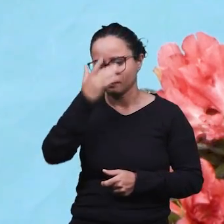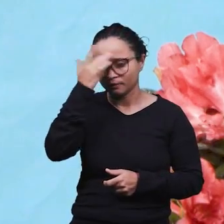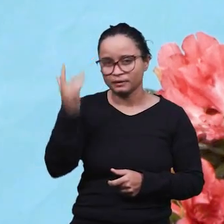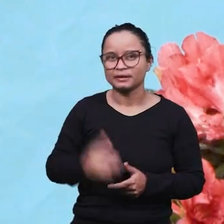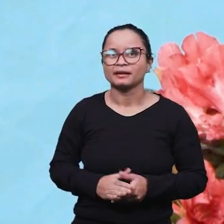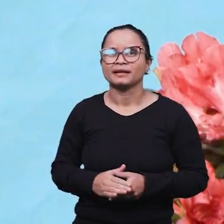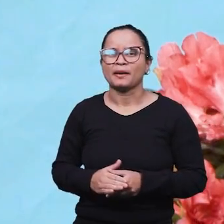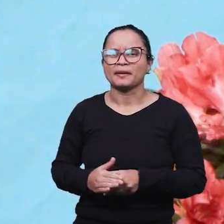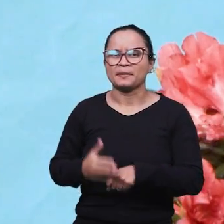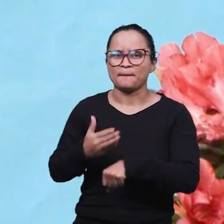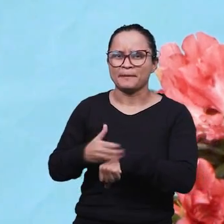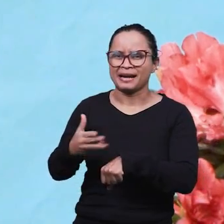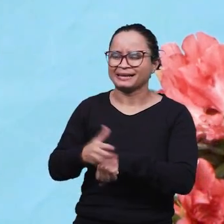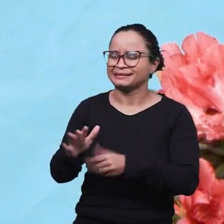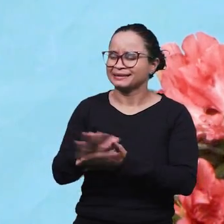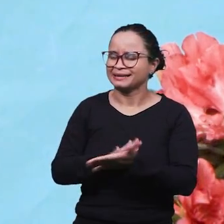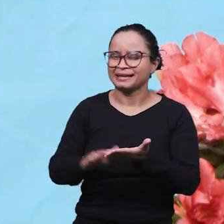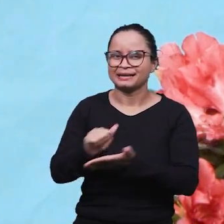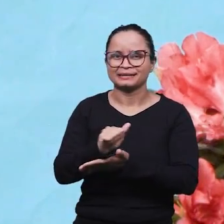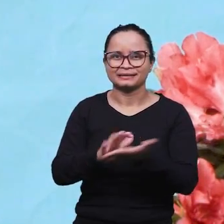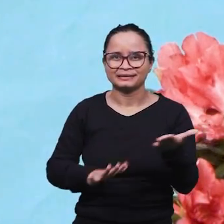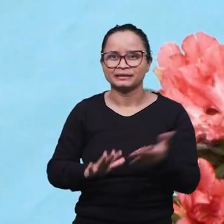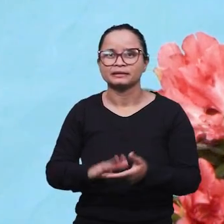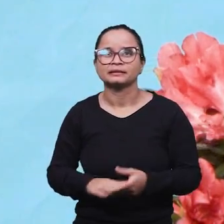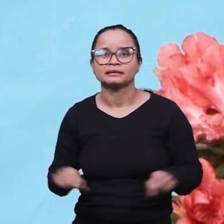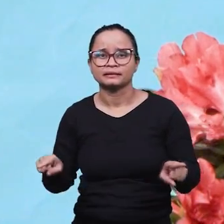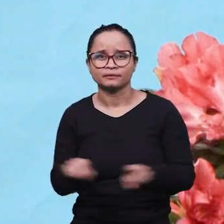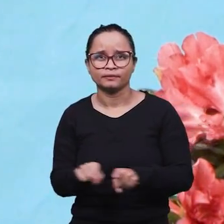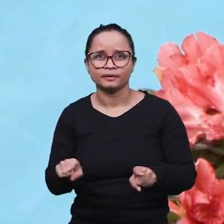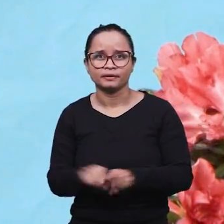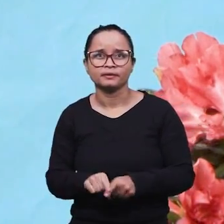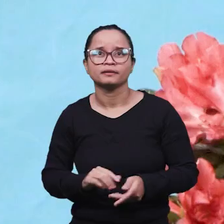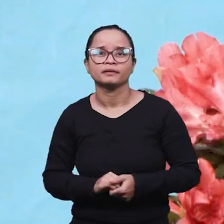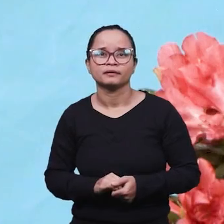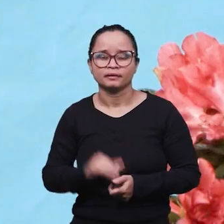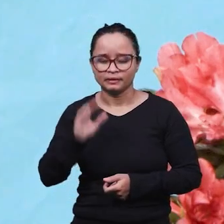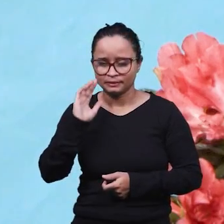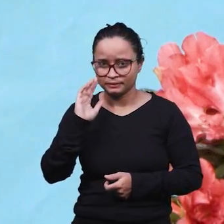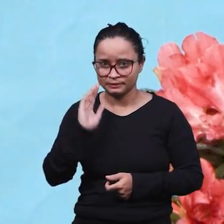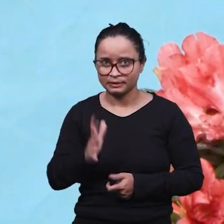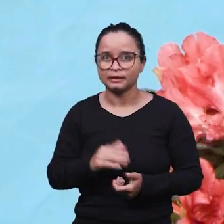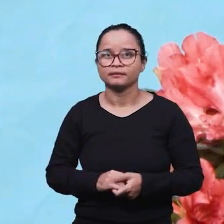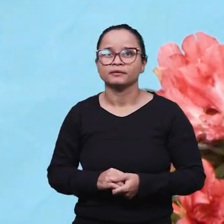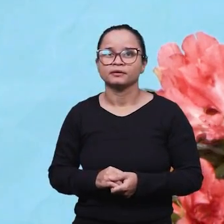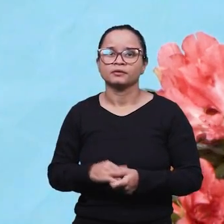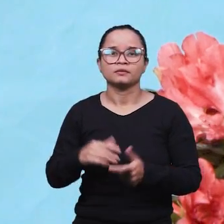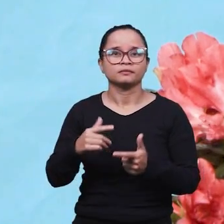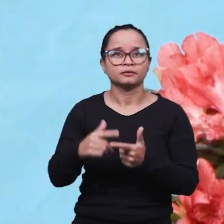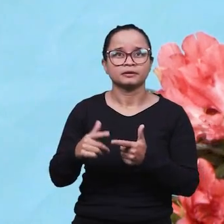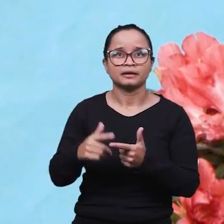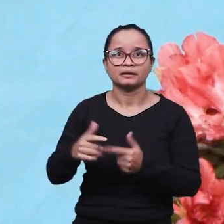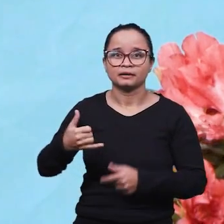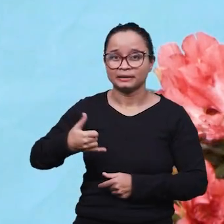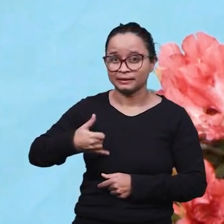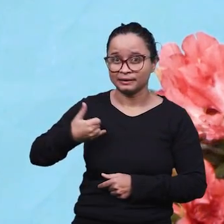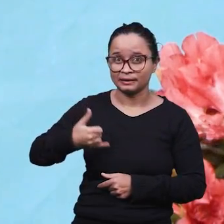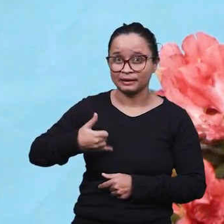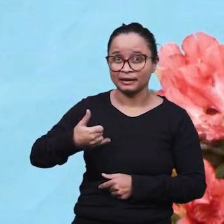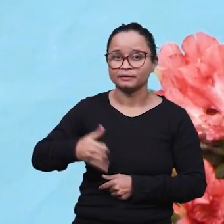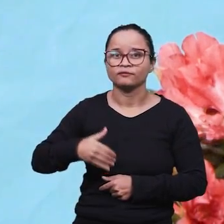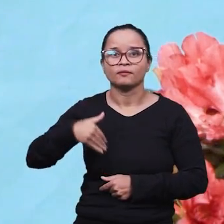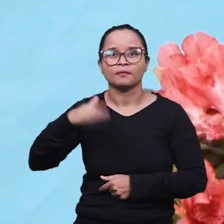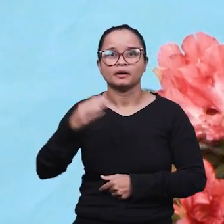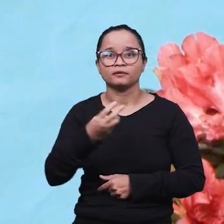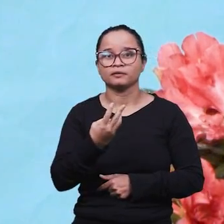que não pratica nenhuma atividade física, aquela que já vem com um IMC elevado, pacientes com idade maior do que